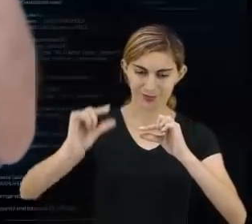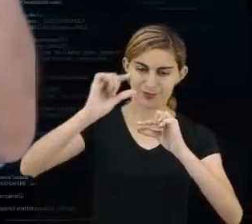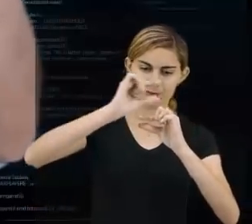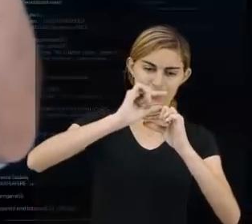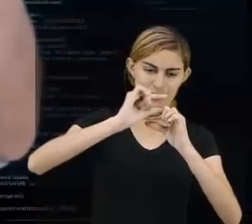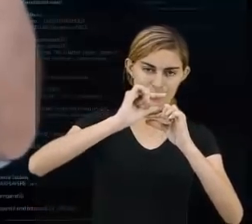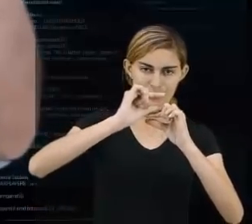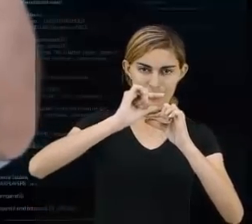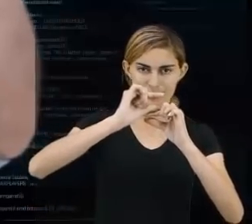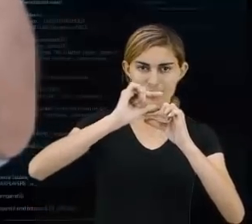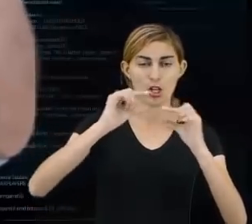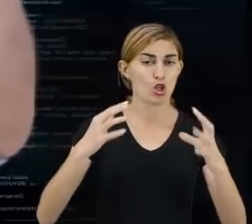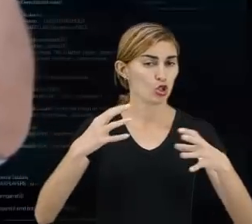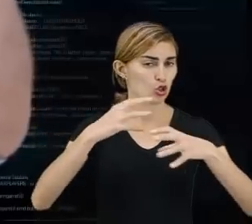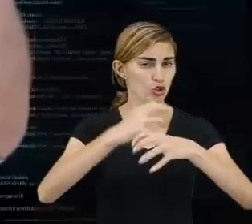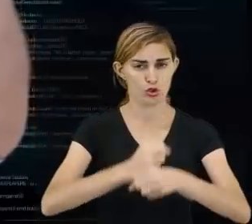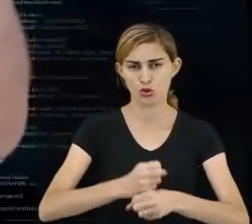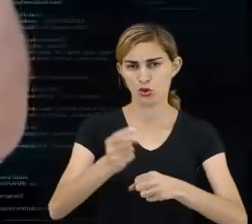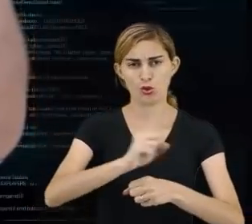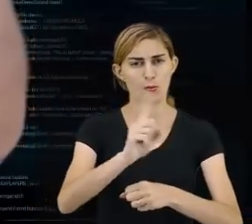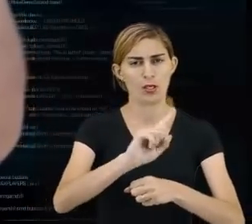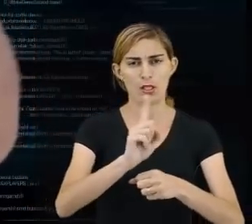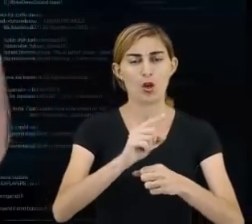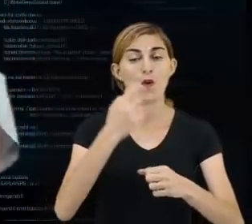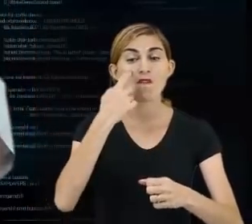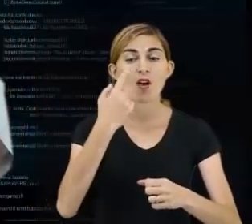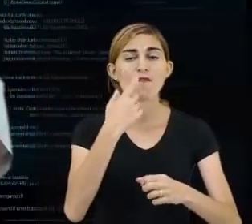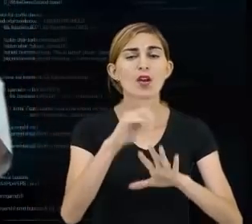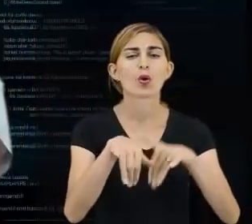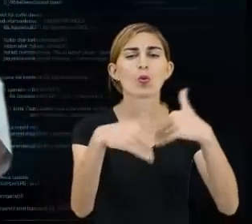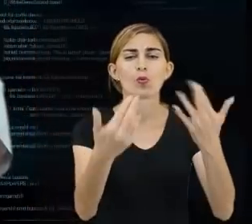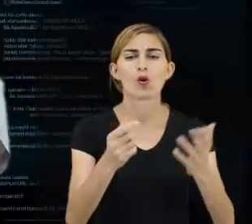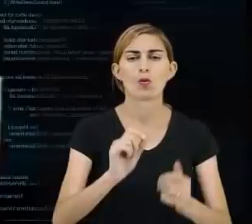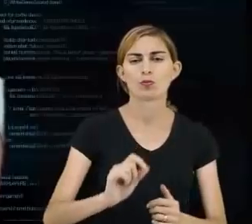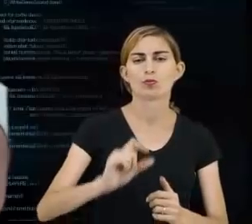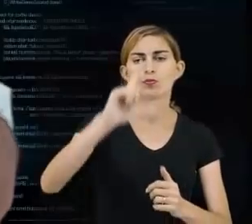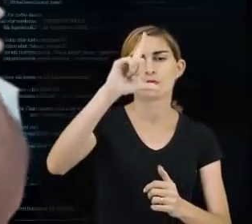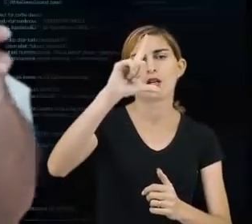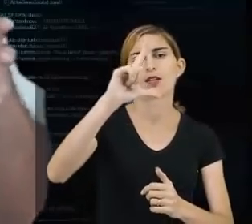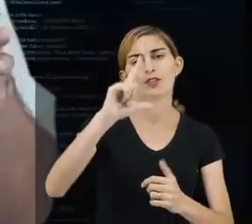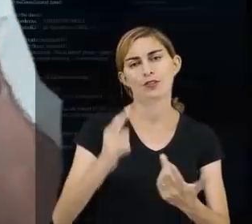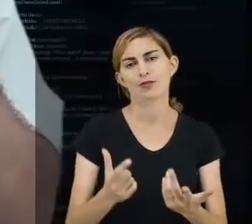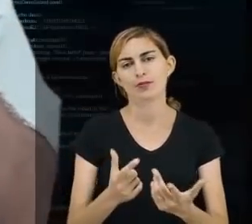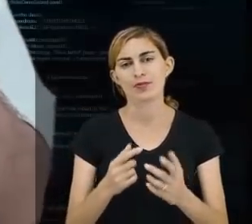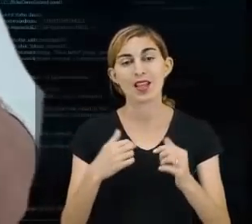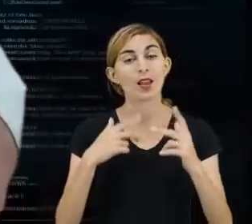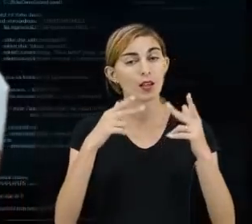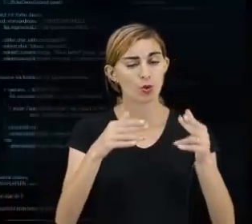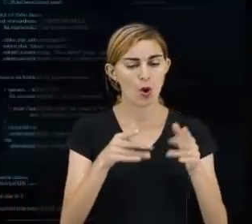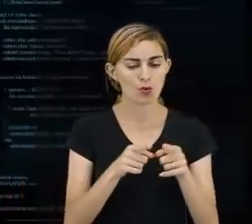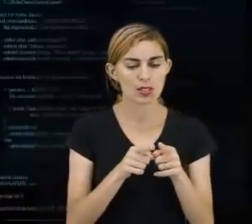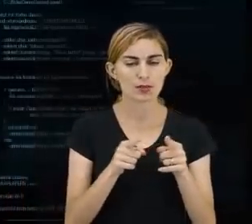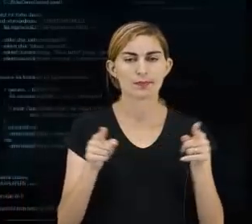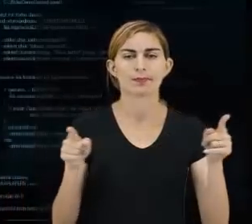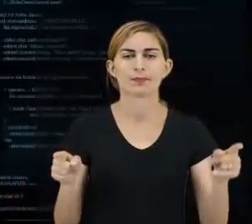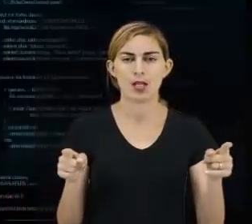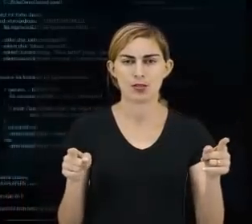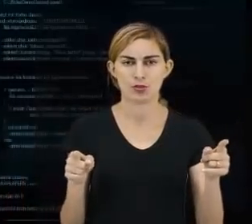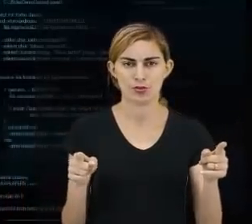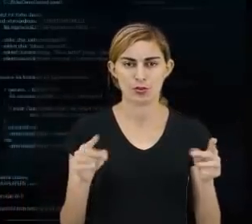não soma as duas margens. Ele vê qual é o maior e coloca. No espaçamento, ele também. Se você tem um elemento